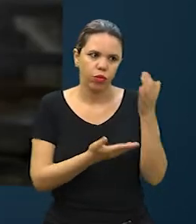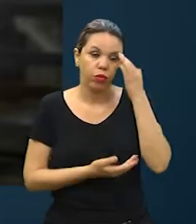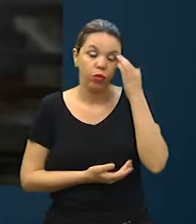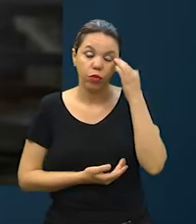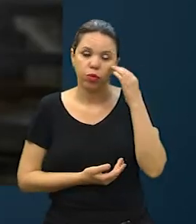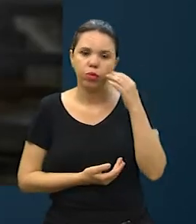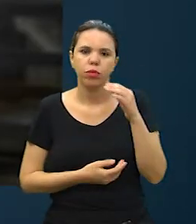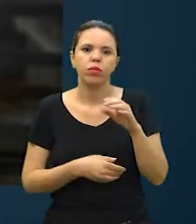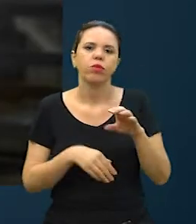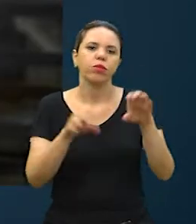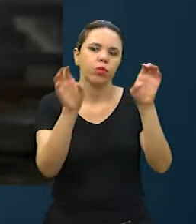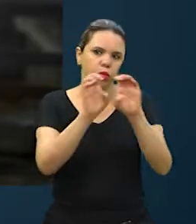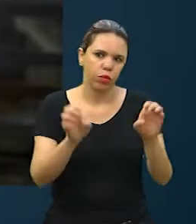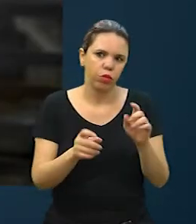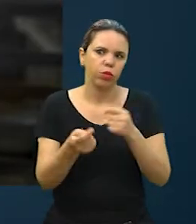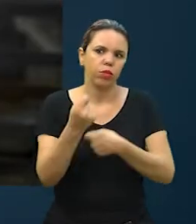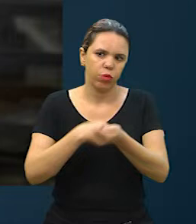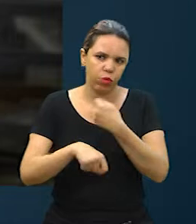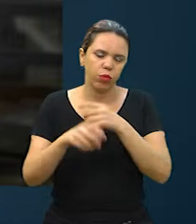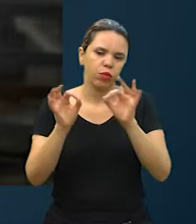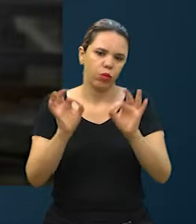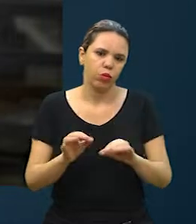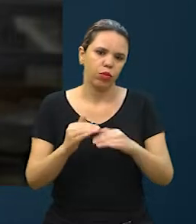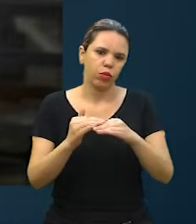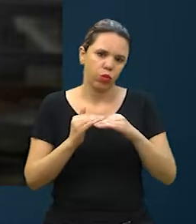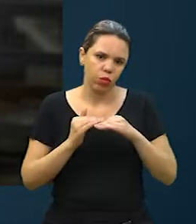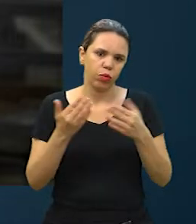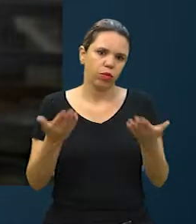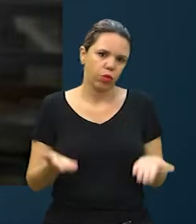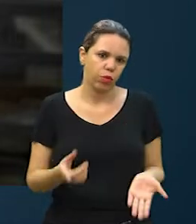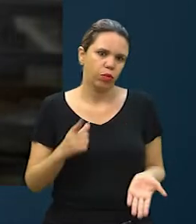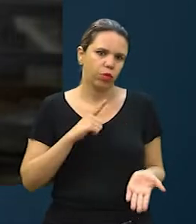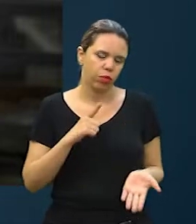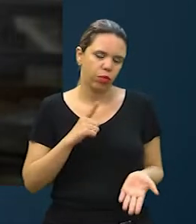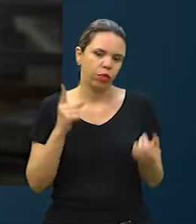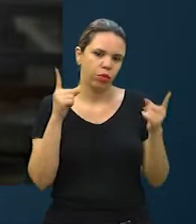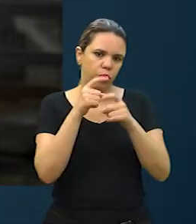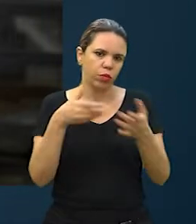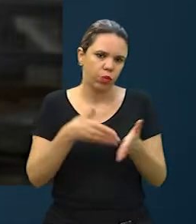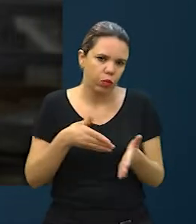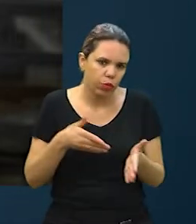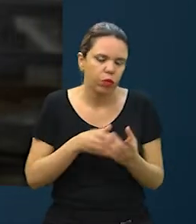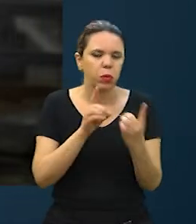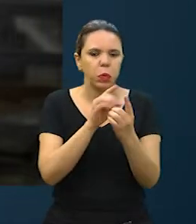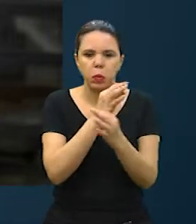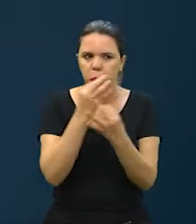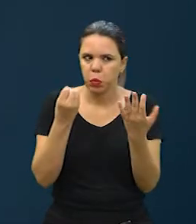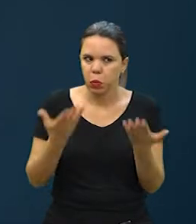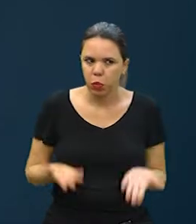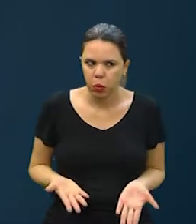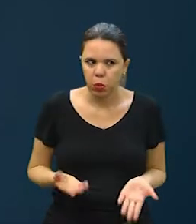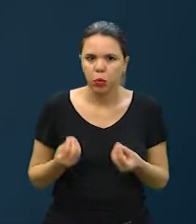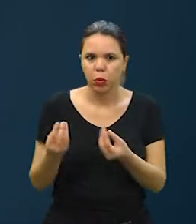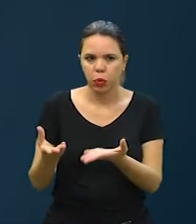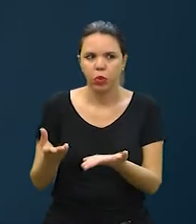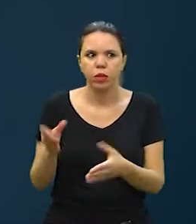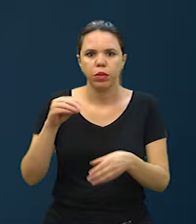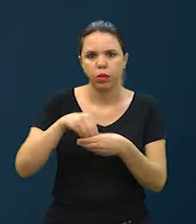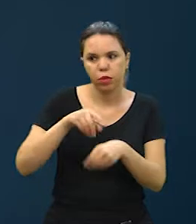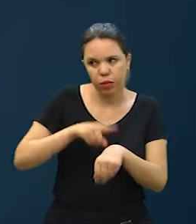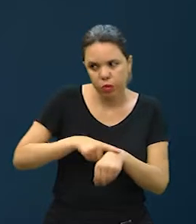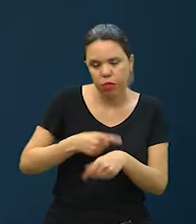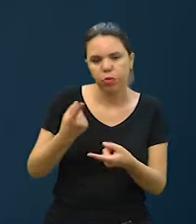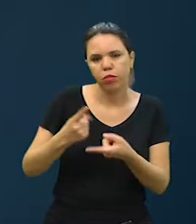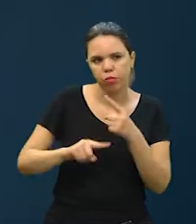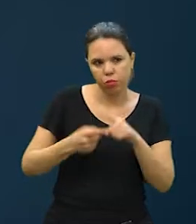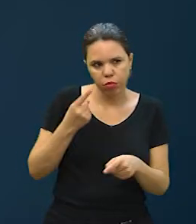e estruturamos um negócio que tivesse justamente aqueles pontos que a gente sentia dificuldade. Um atendimento bom, que entregasse dentro do